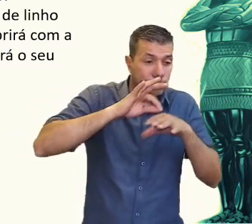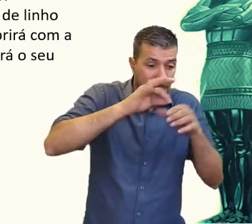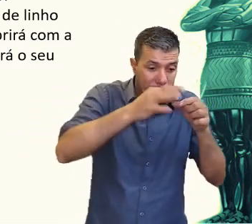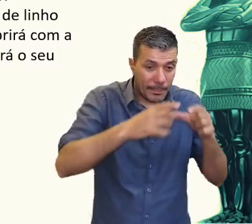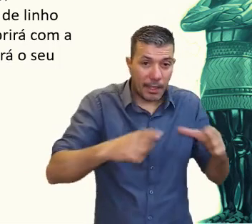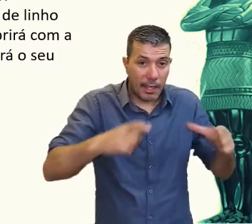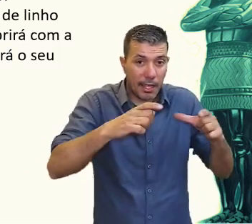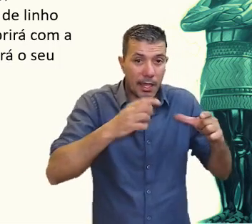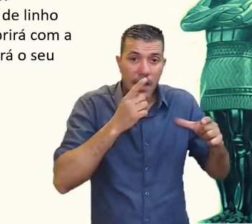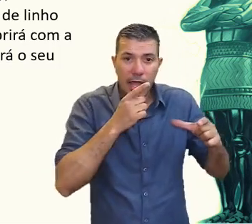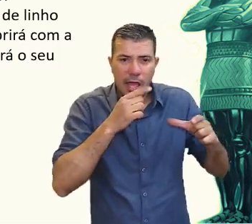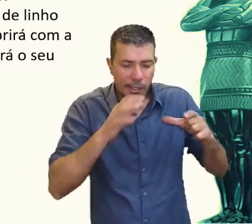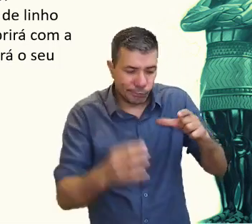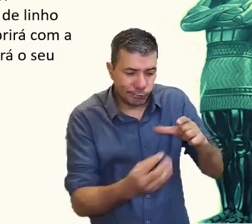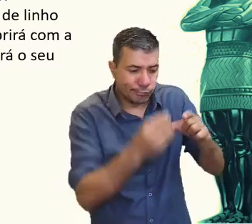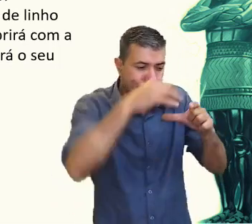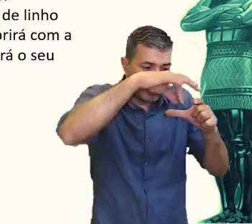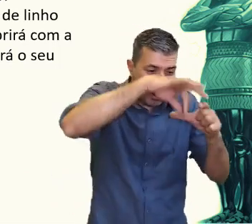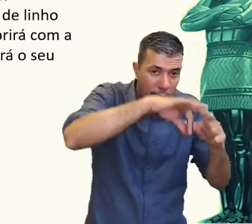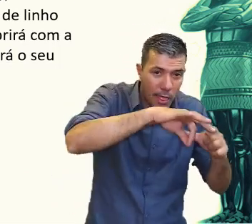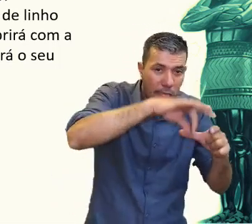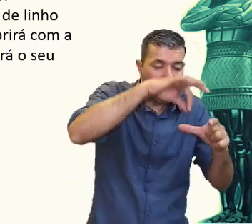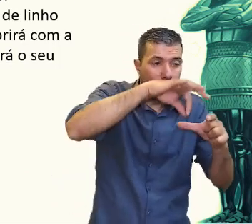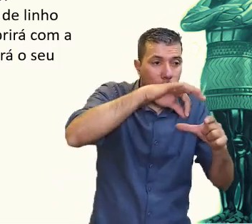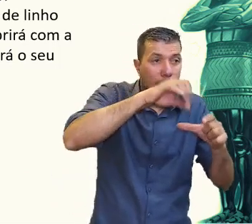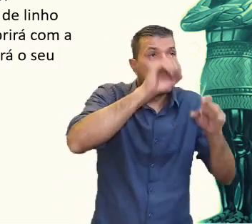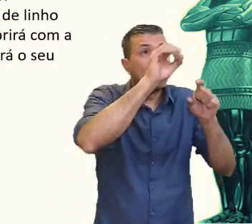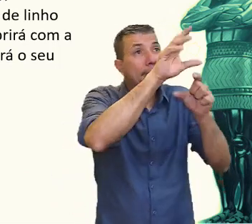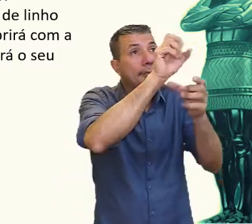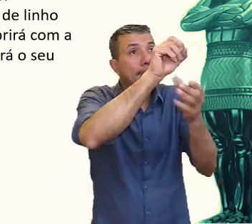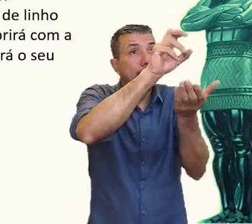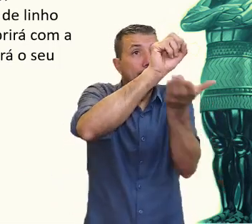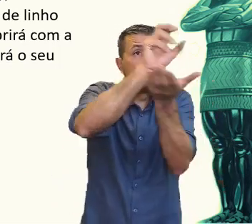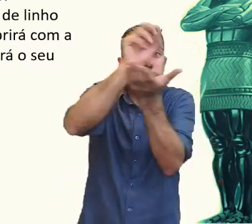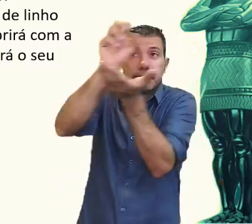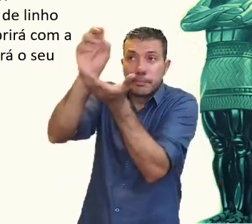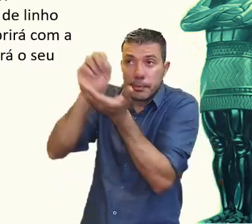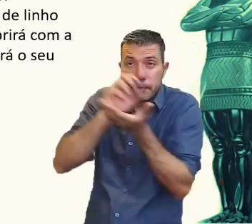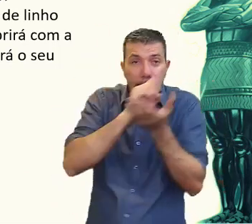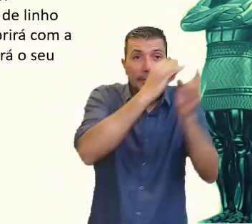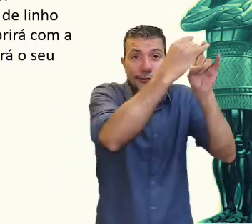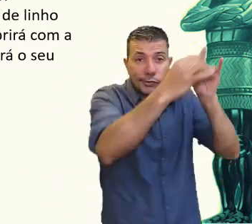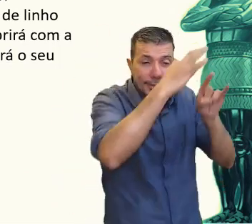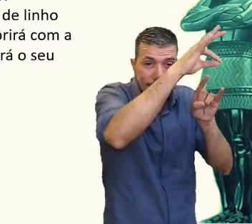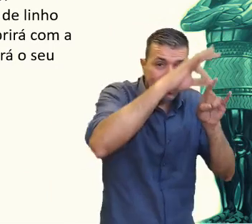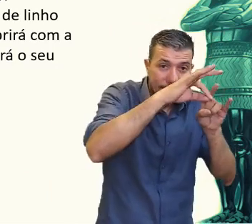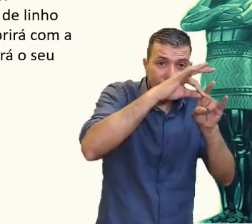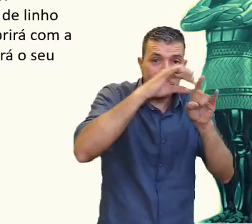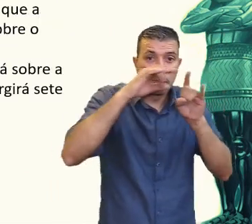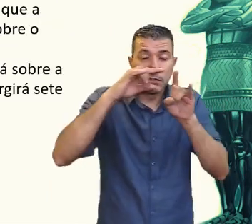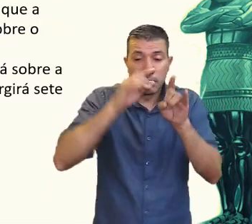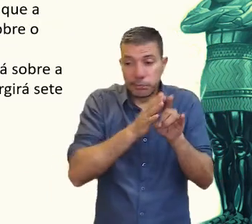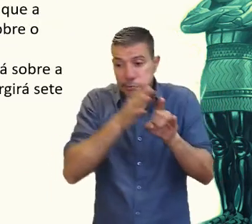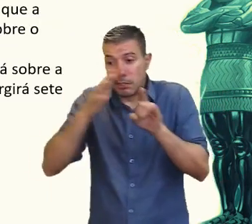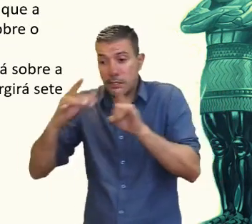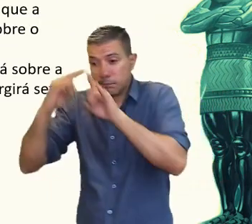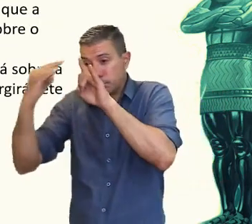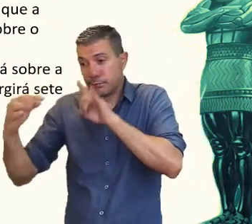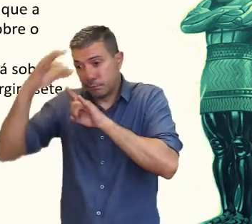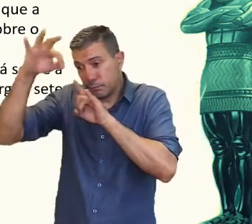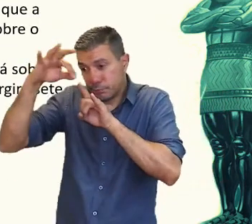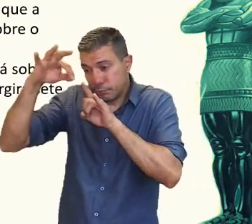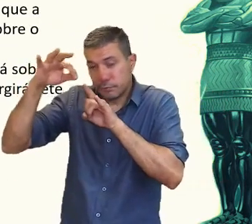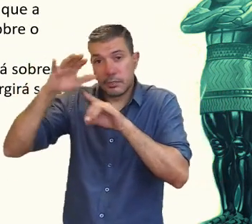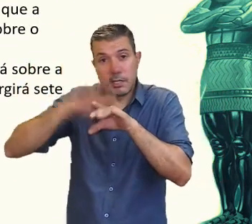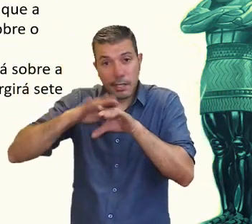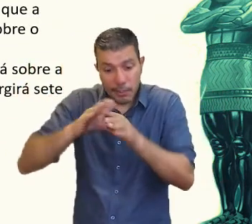água e as vestirá. Assim fará expiação pelo santuário, também fará expiação pela tenda da congregação e pelo